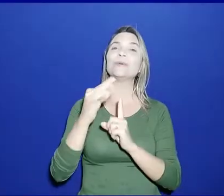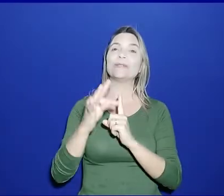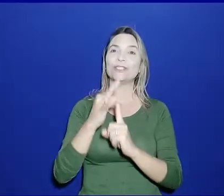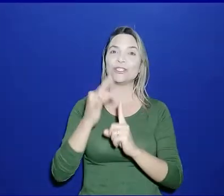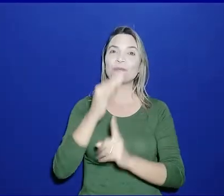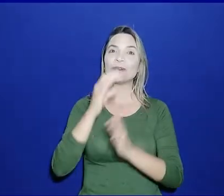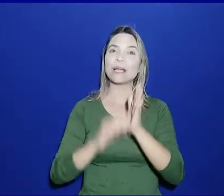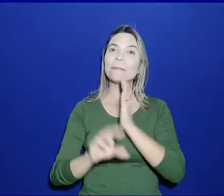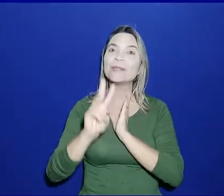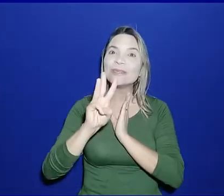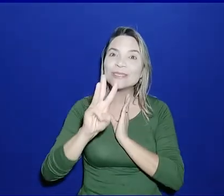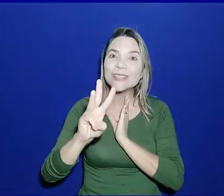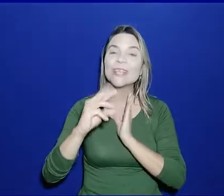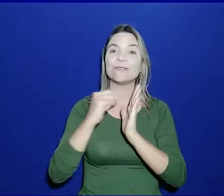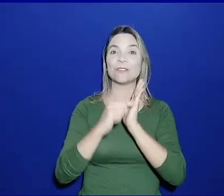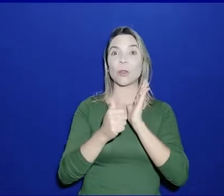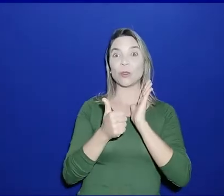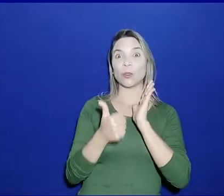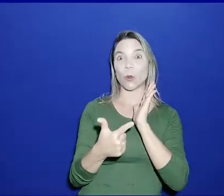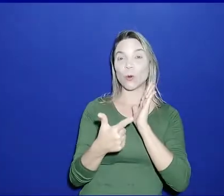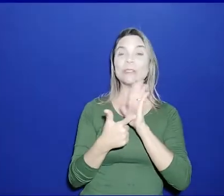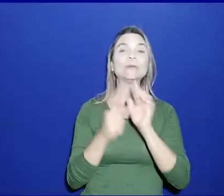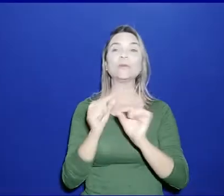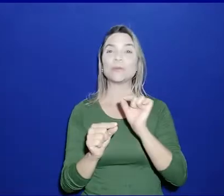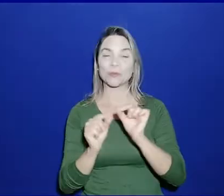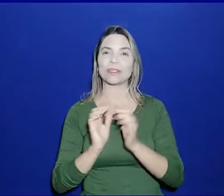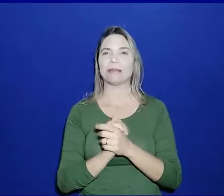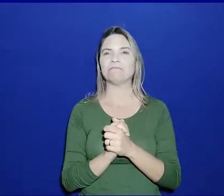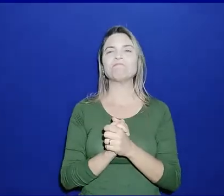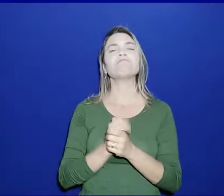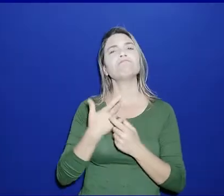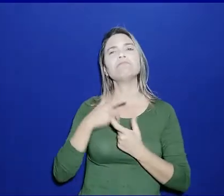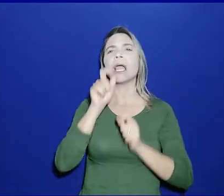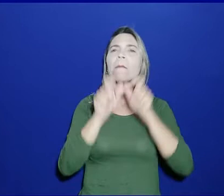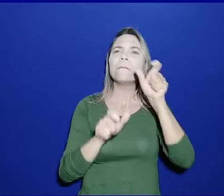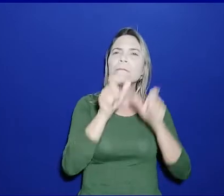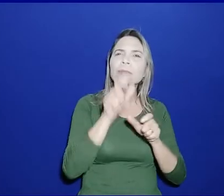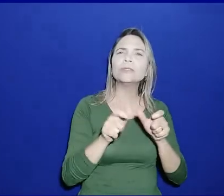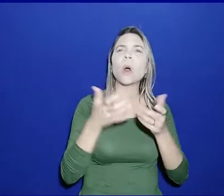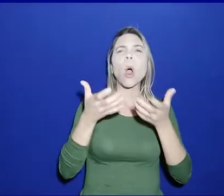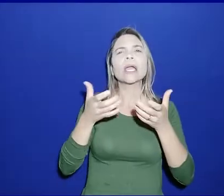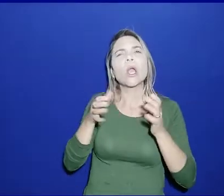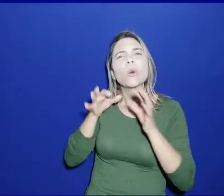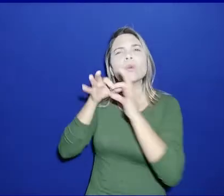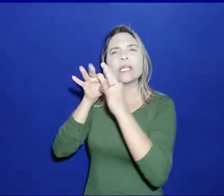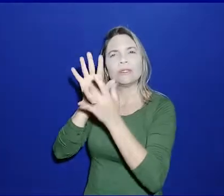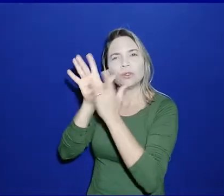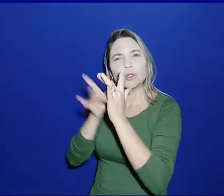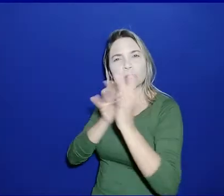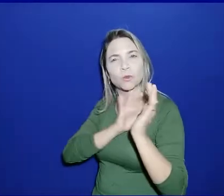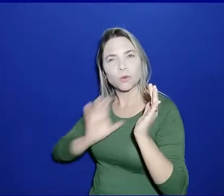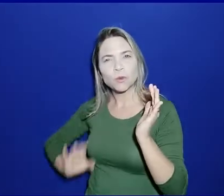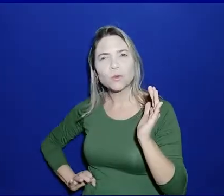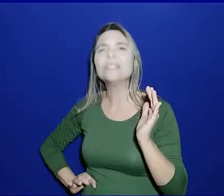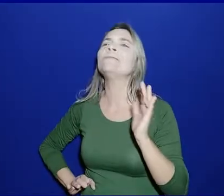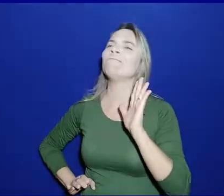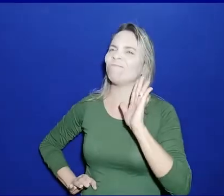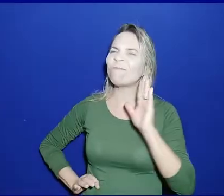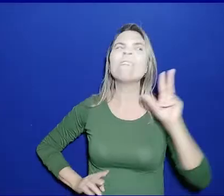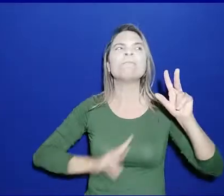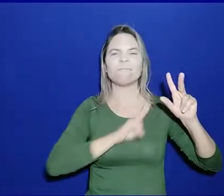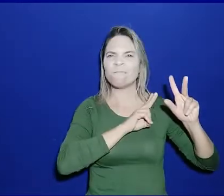capítulo 3, verso 12. Ora, todos quantos querem viver piedosamente em Cristo Jesus